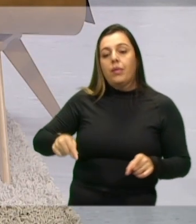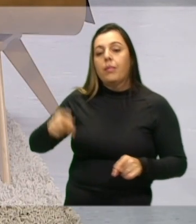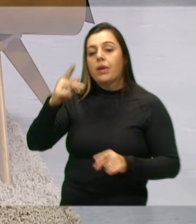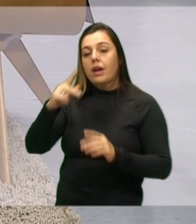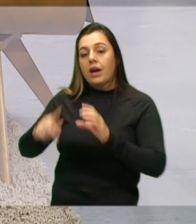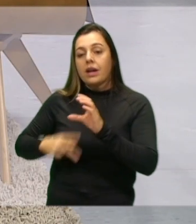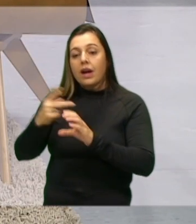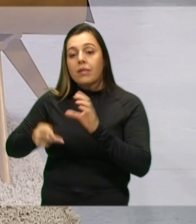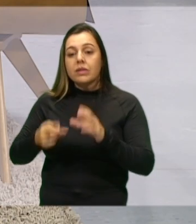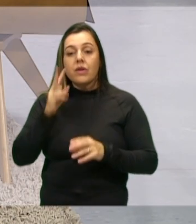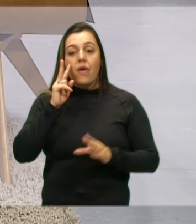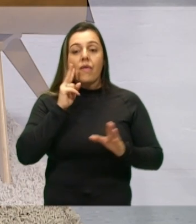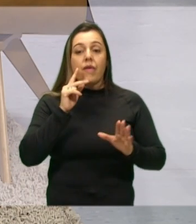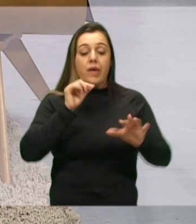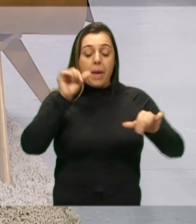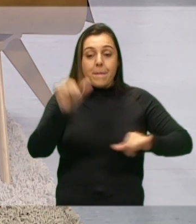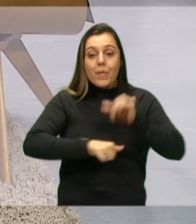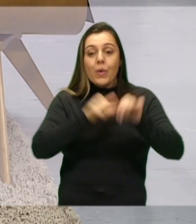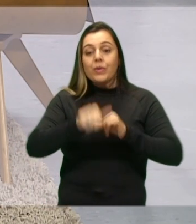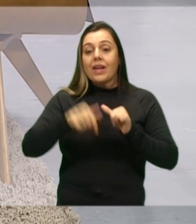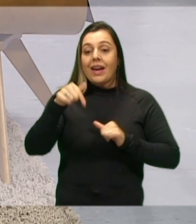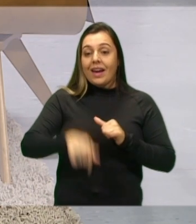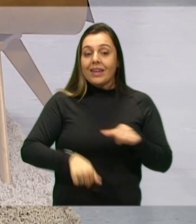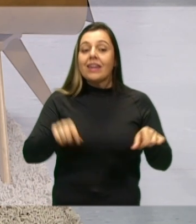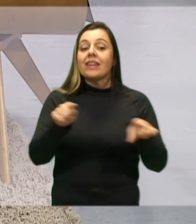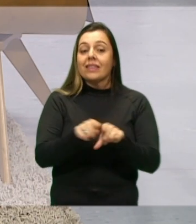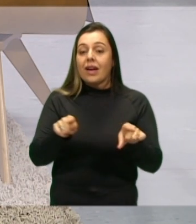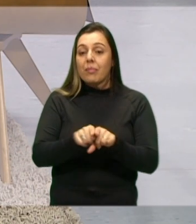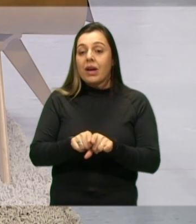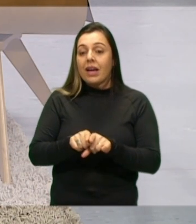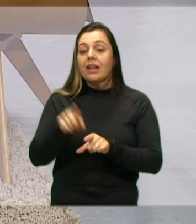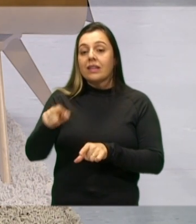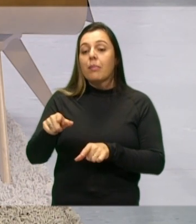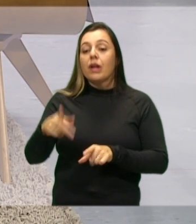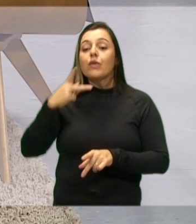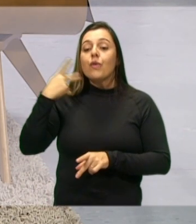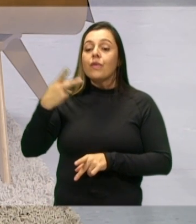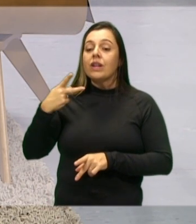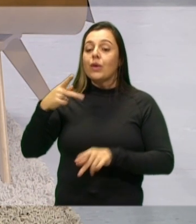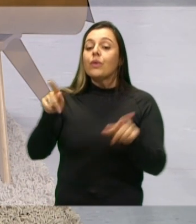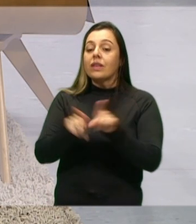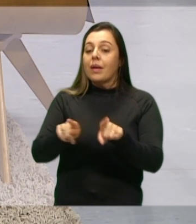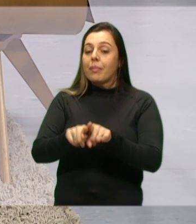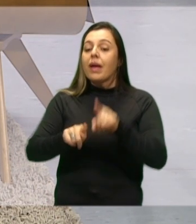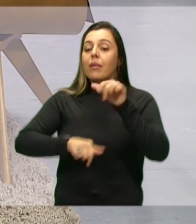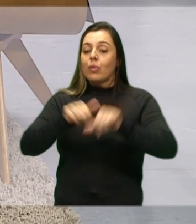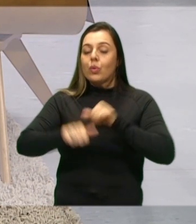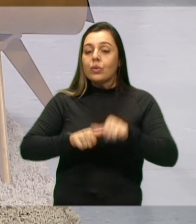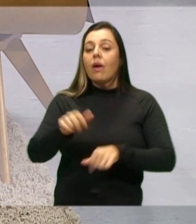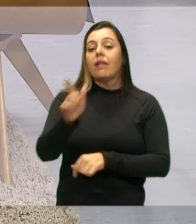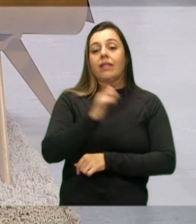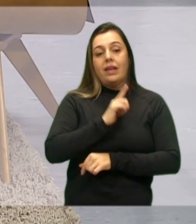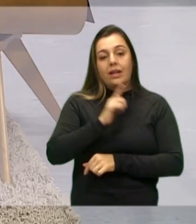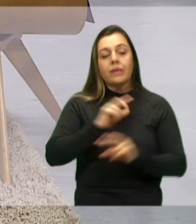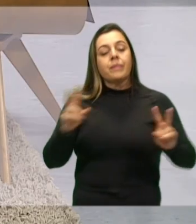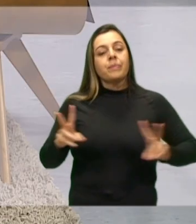Câmara. Se a gente for ver os índices de mudança aqui na casa também, dos parlamentares, também foi muito grande, né? Então ainda existe essa questão ainda mais